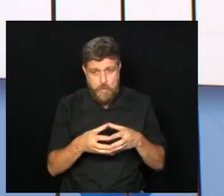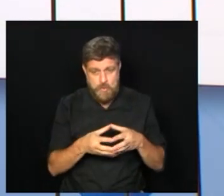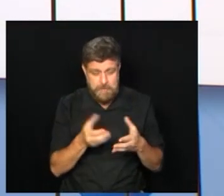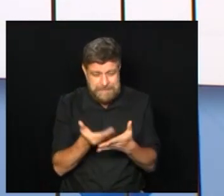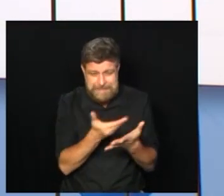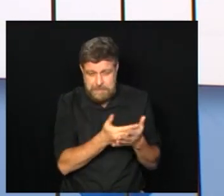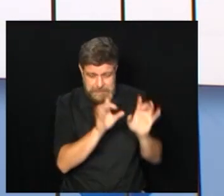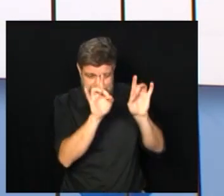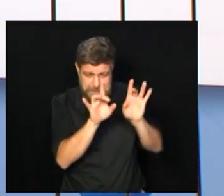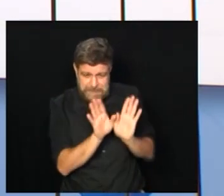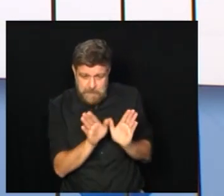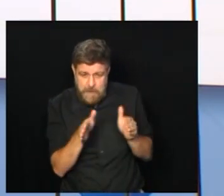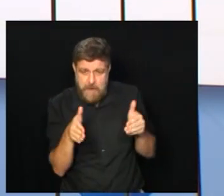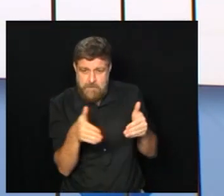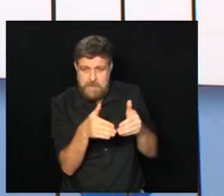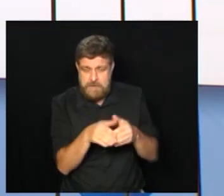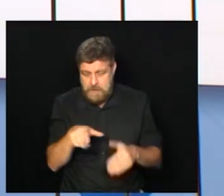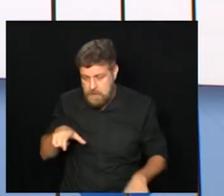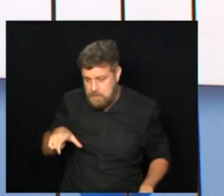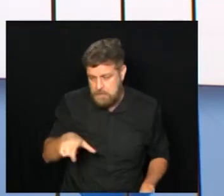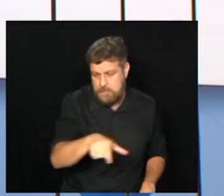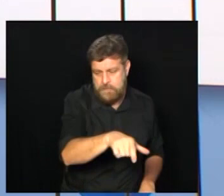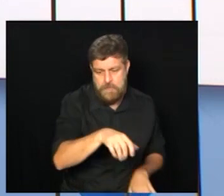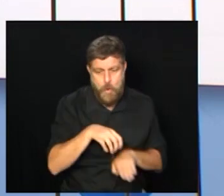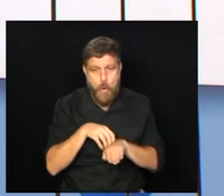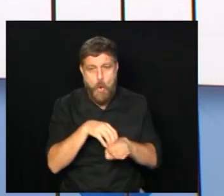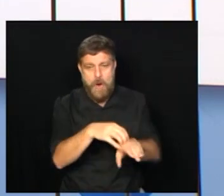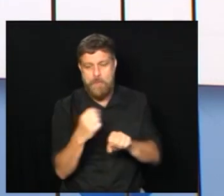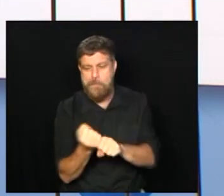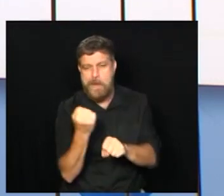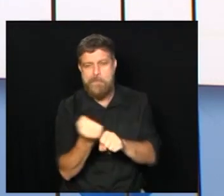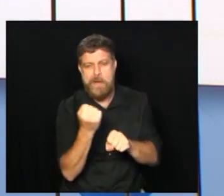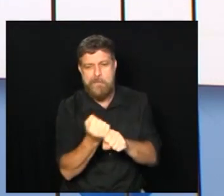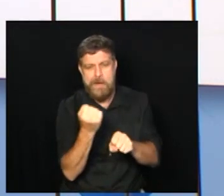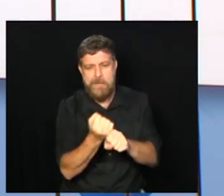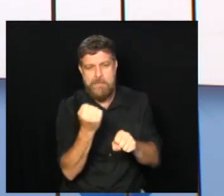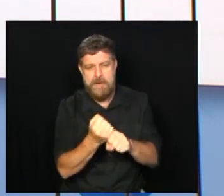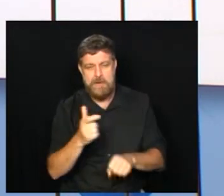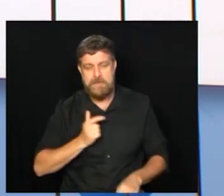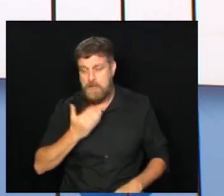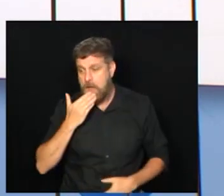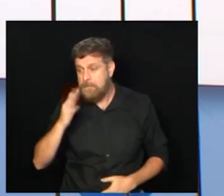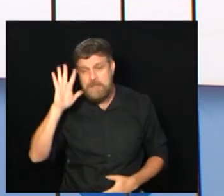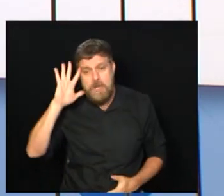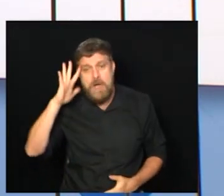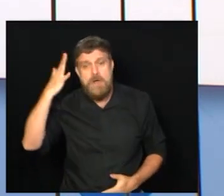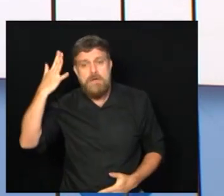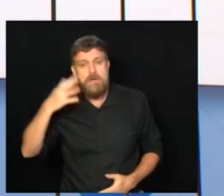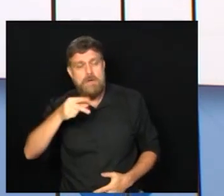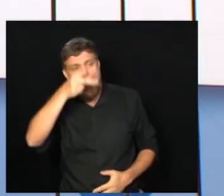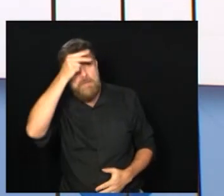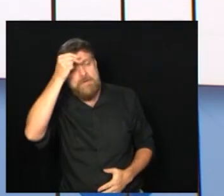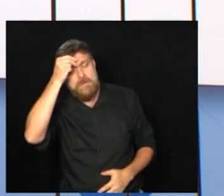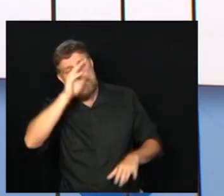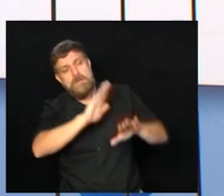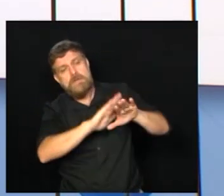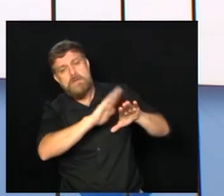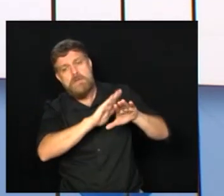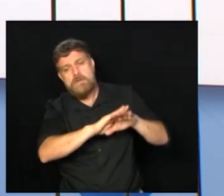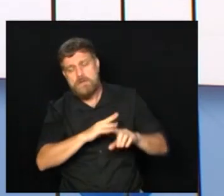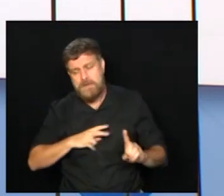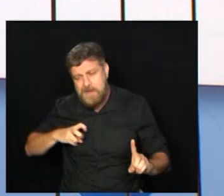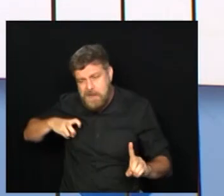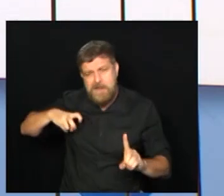que analisa e acompanha o término das obras do BRT, pede solução ao Executivo para